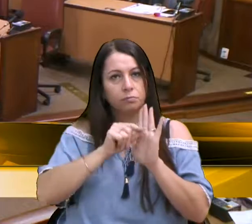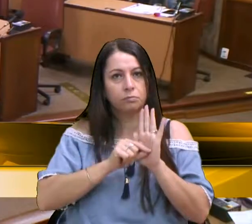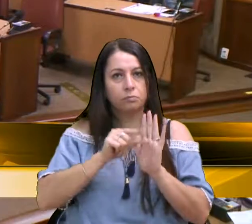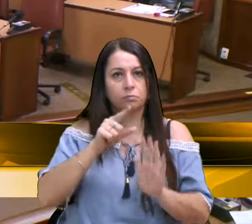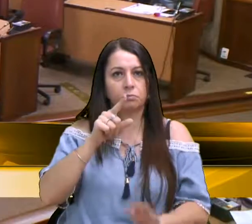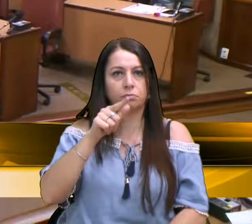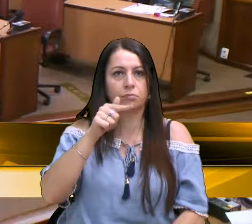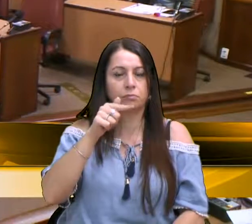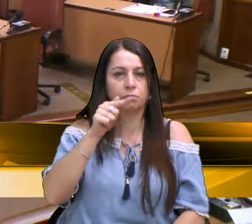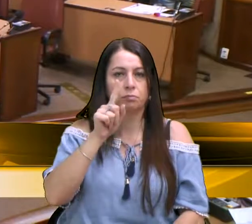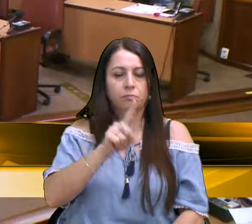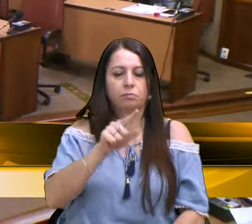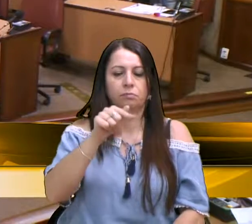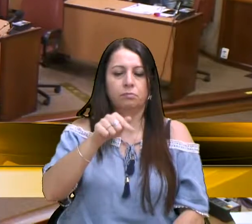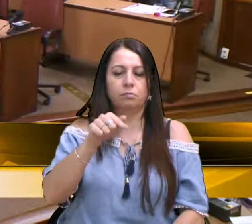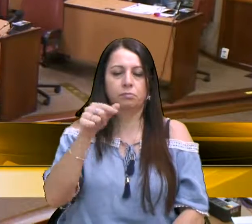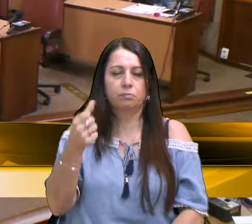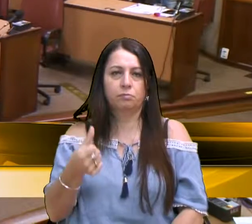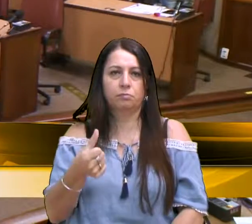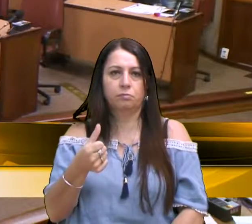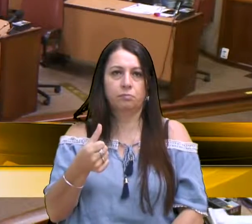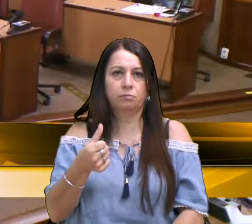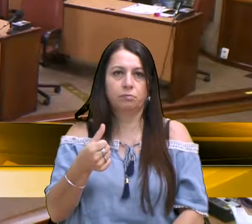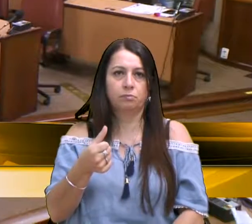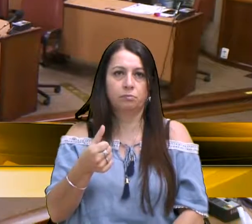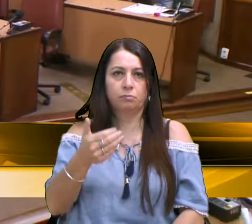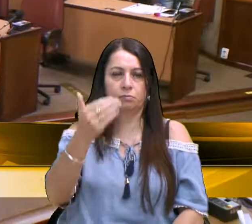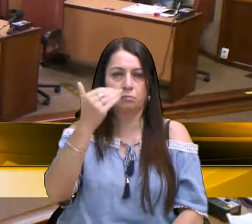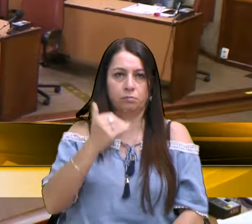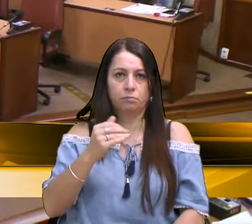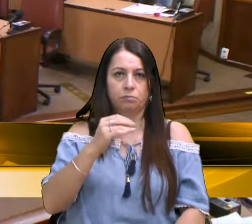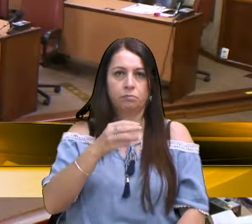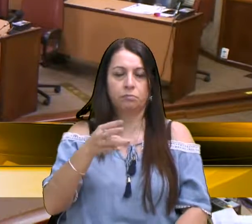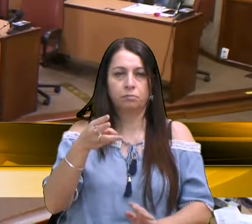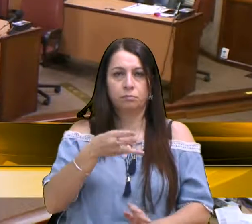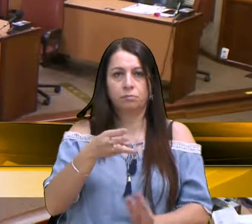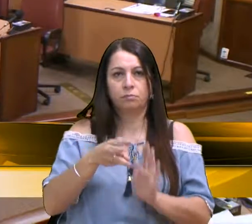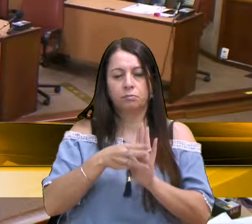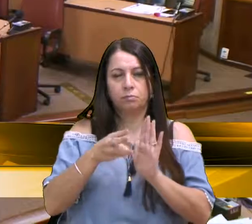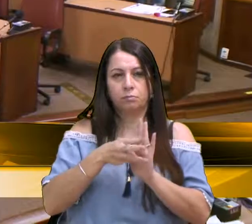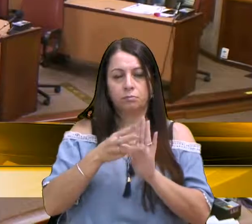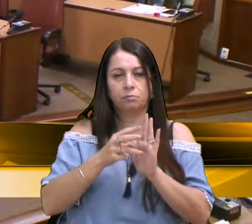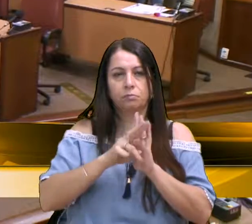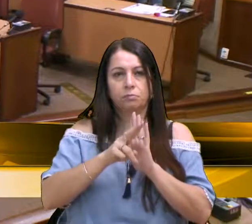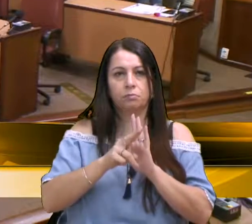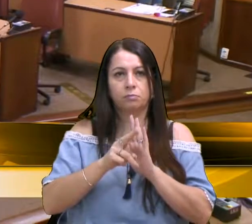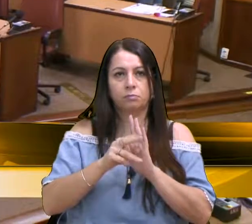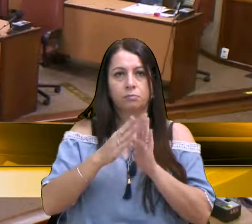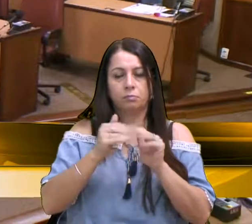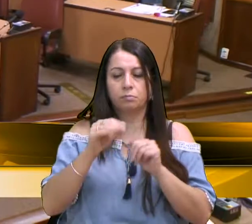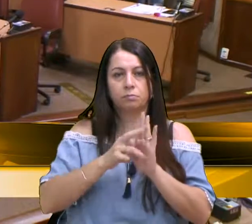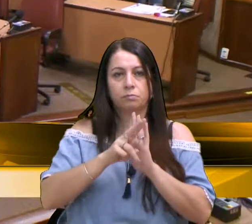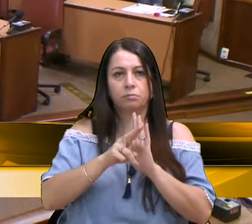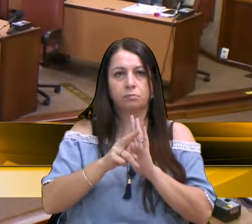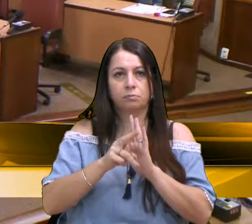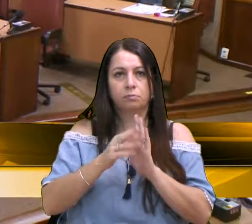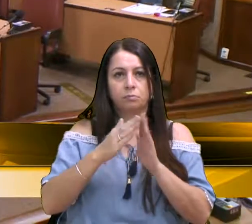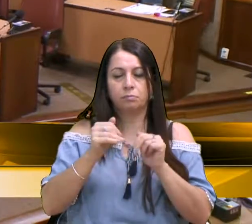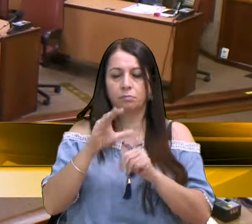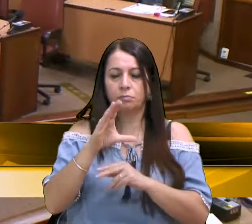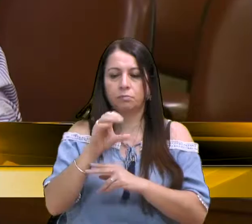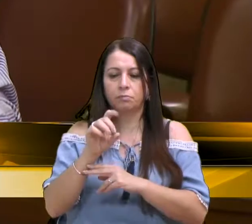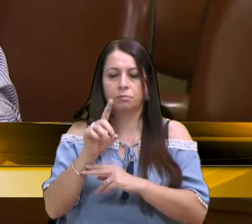requerimento, requisita atas de todas as reuniões do Conselho de Administração da Codeca, deliberações